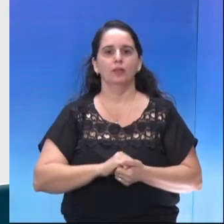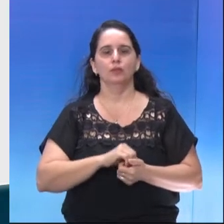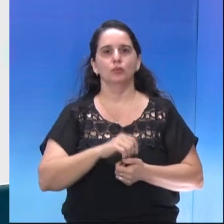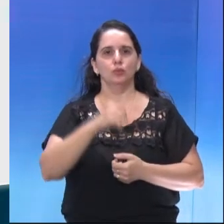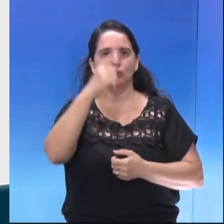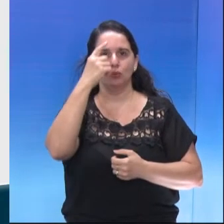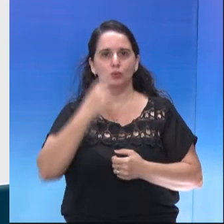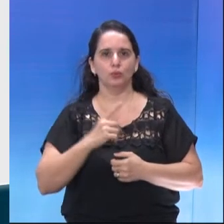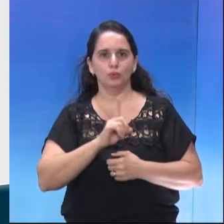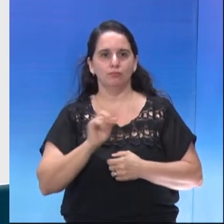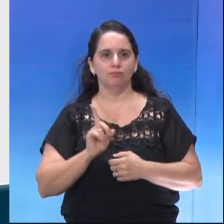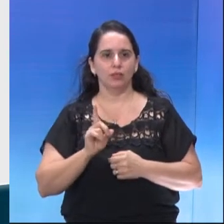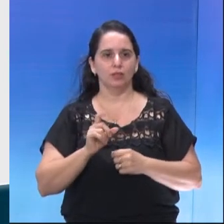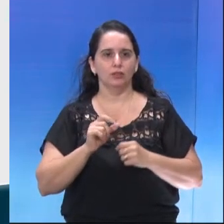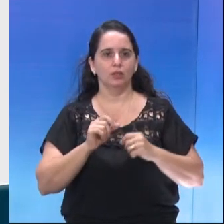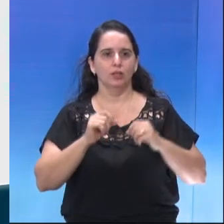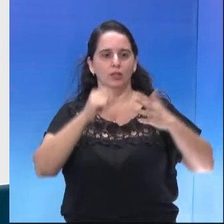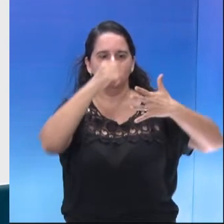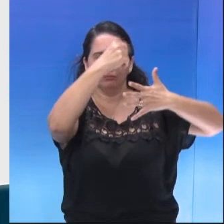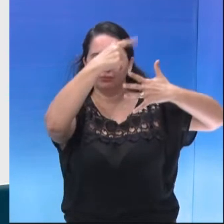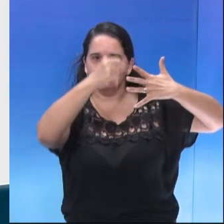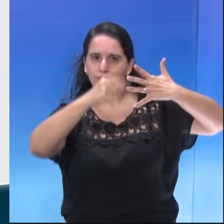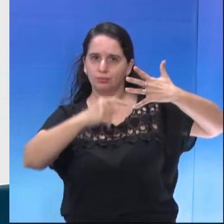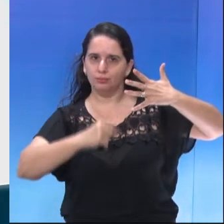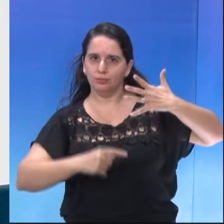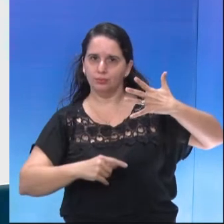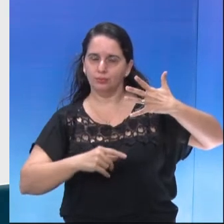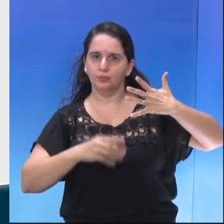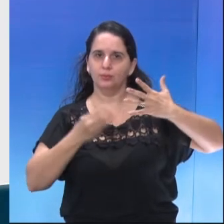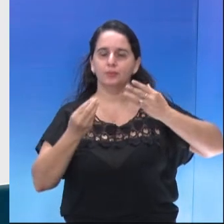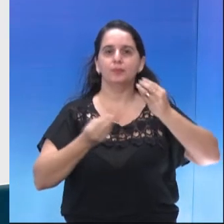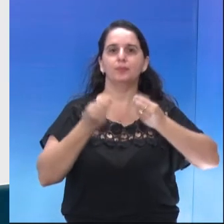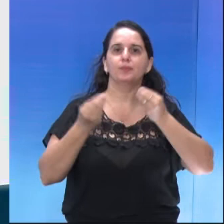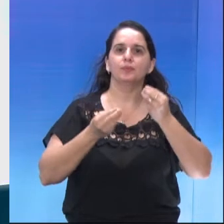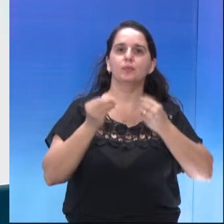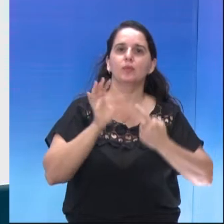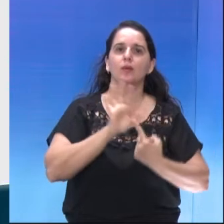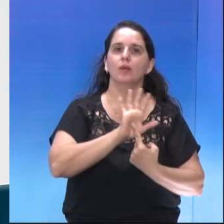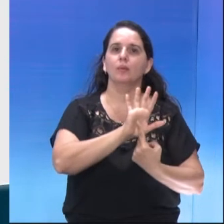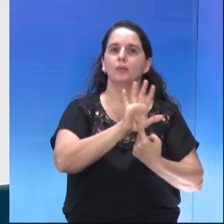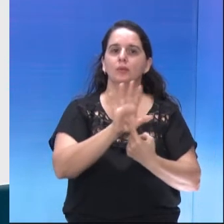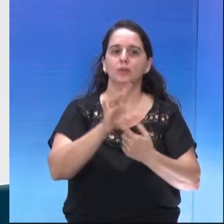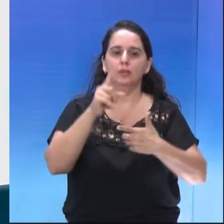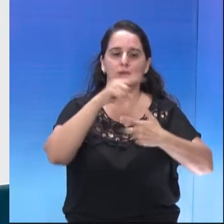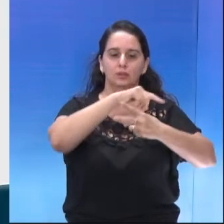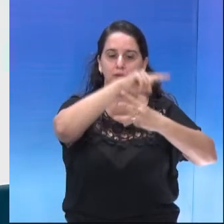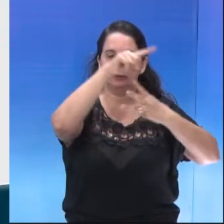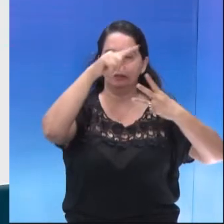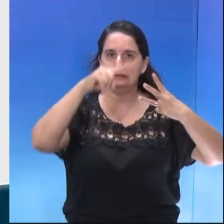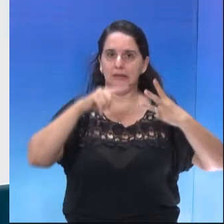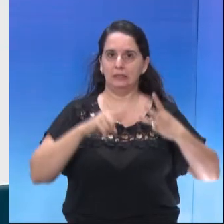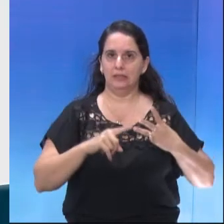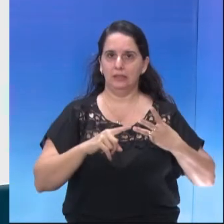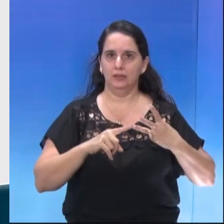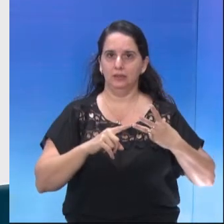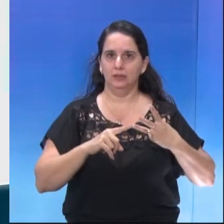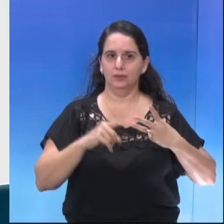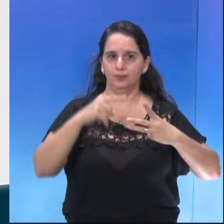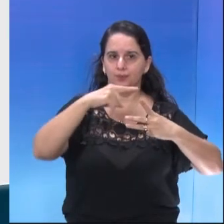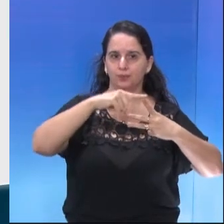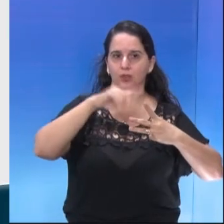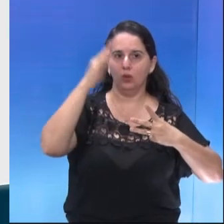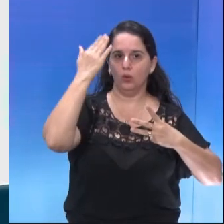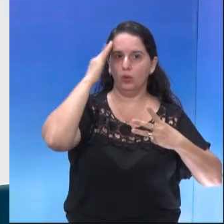mas eu quero só fazer um destaque que aí eu passei para vocês 3 passos, tá? Então, é o